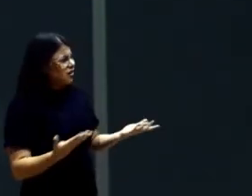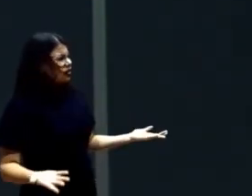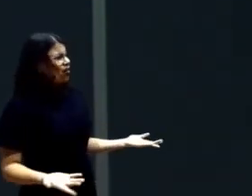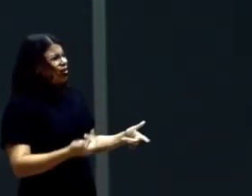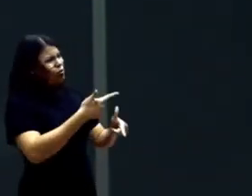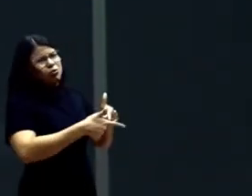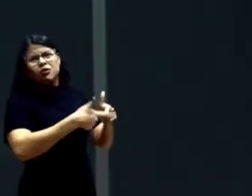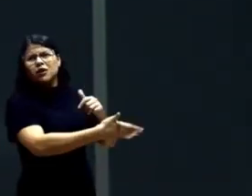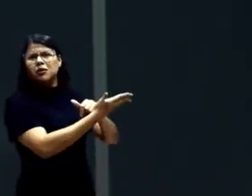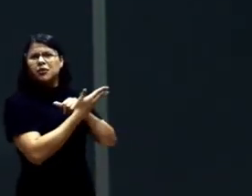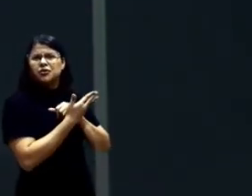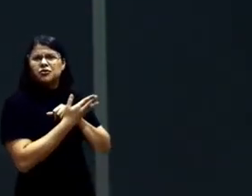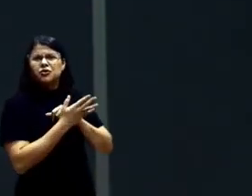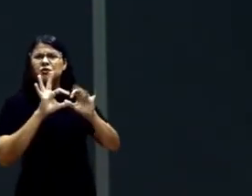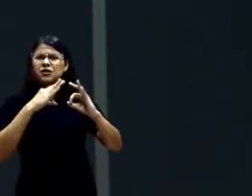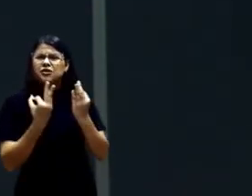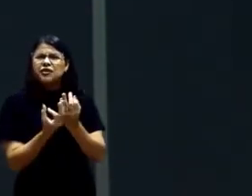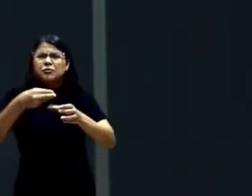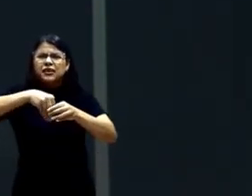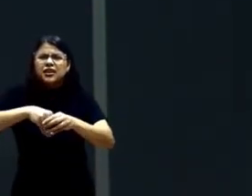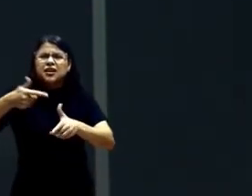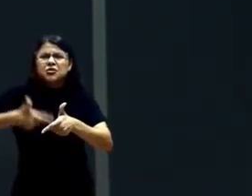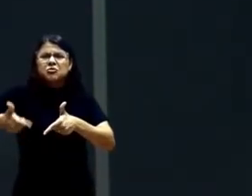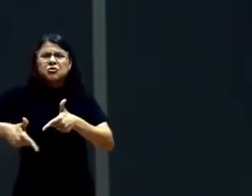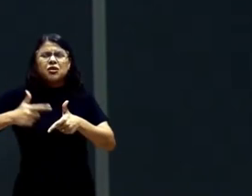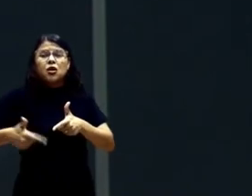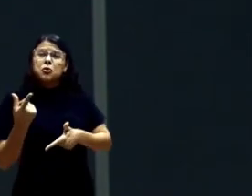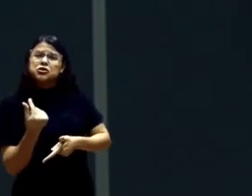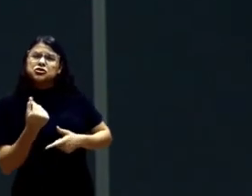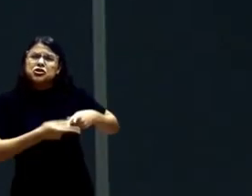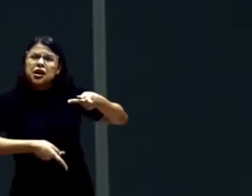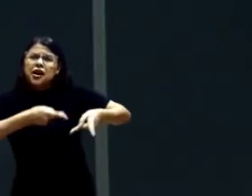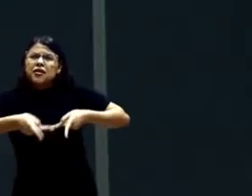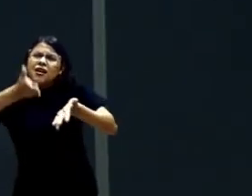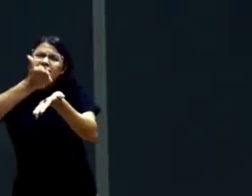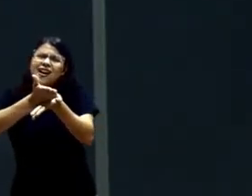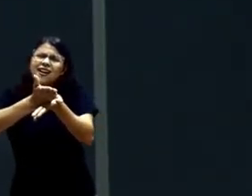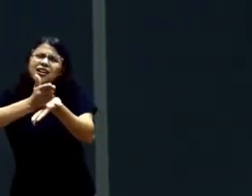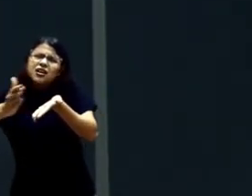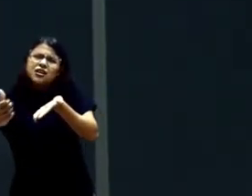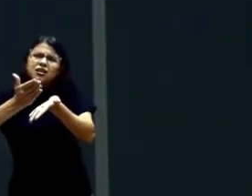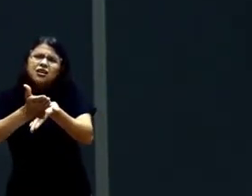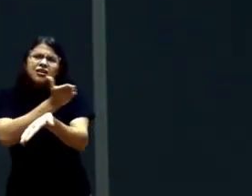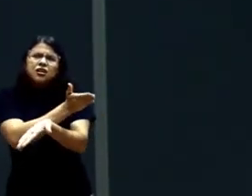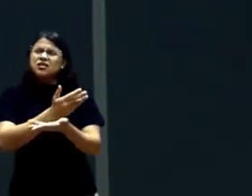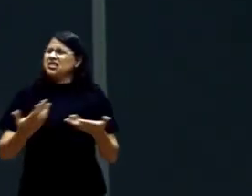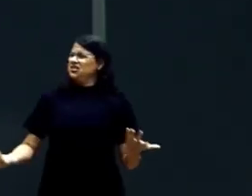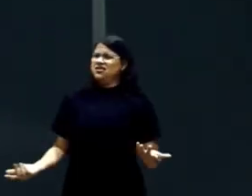fora, não vou mexer nisso. Deus não me chamou para isso. Deus me chamou para outra